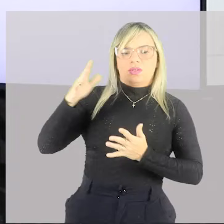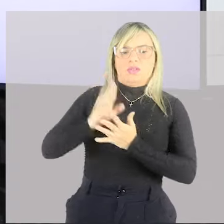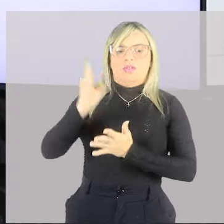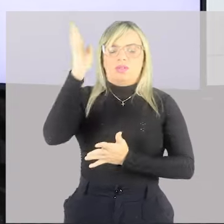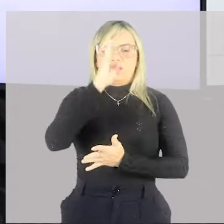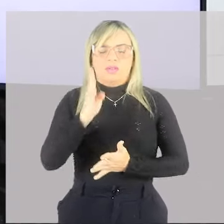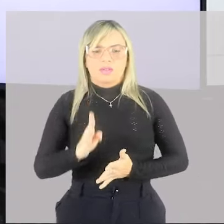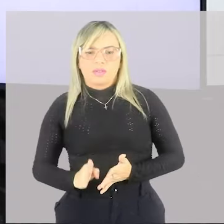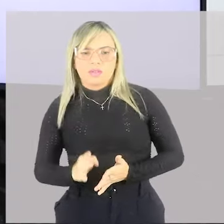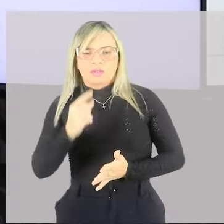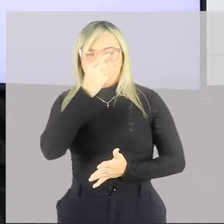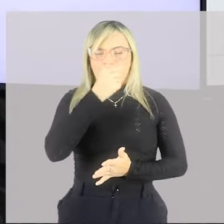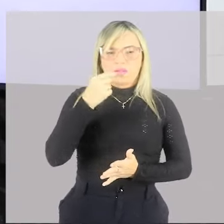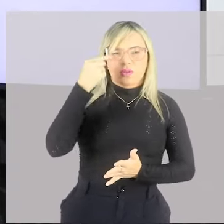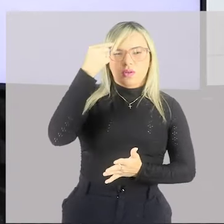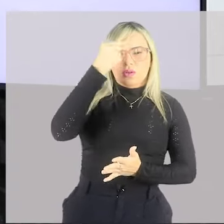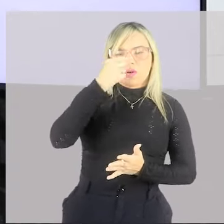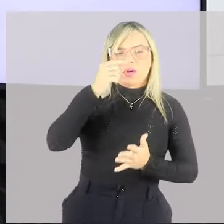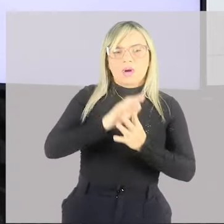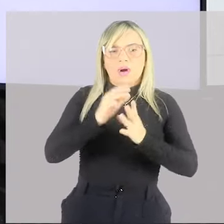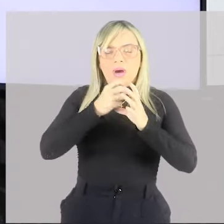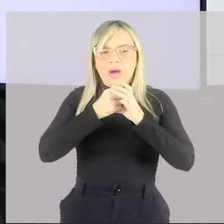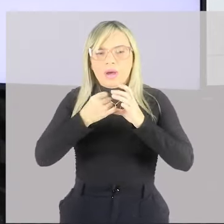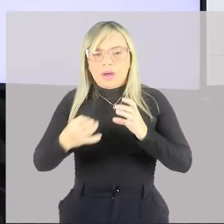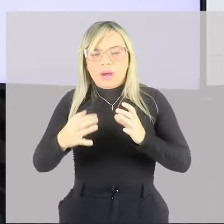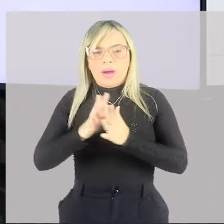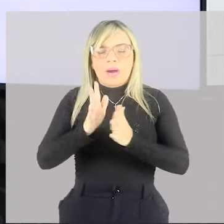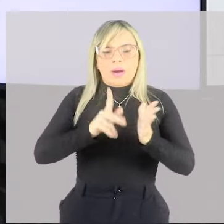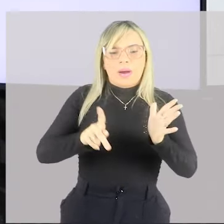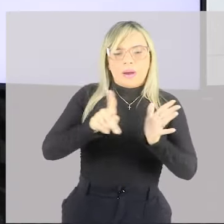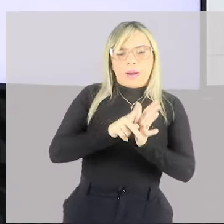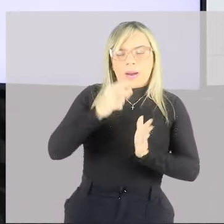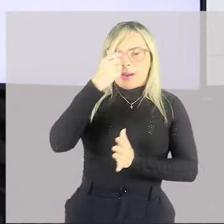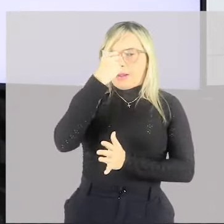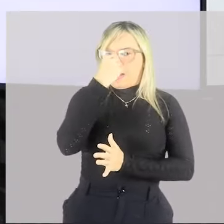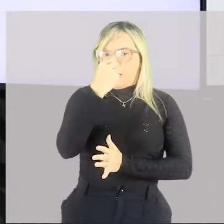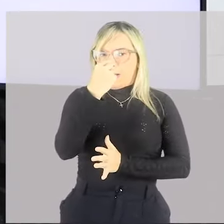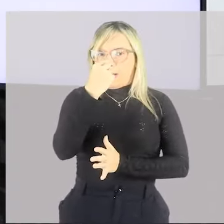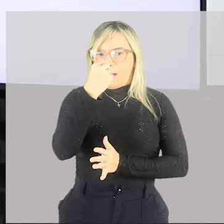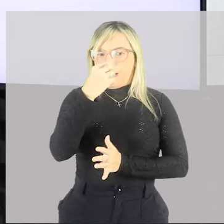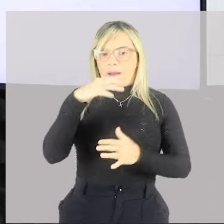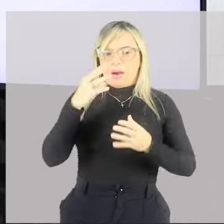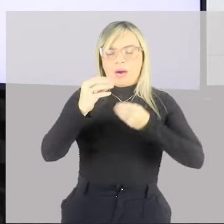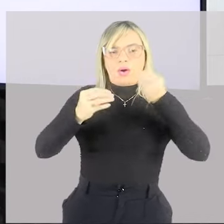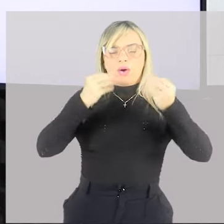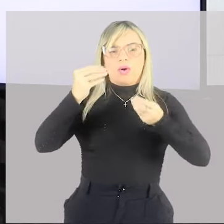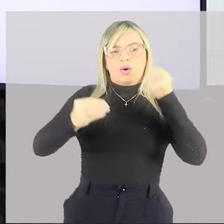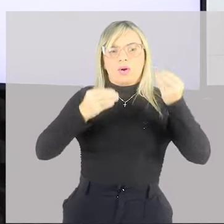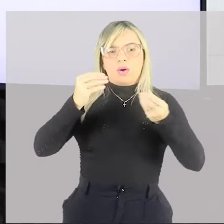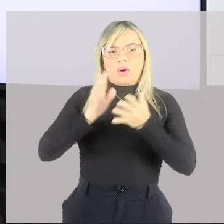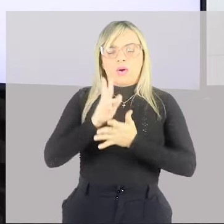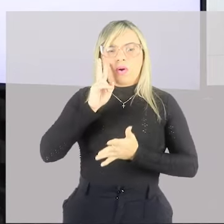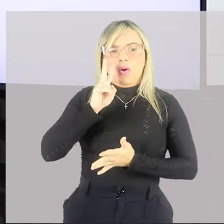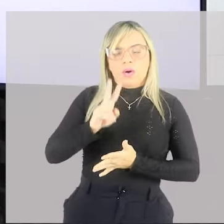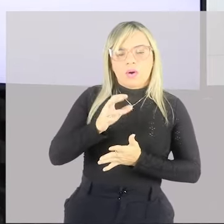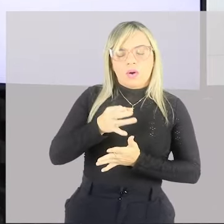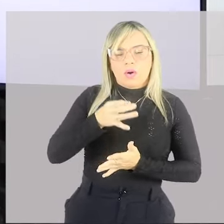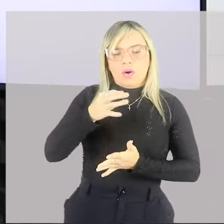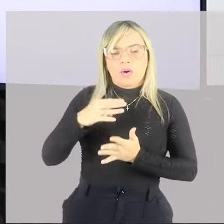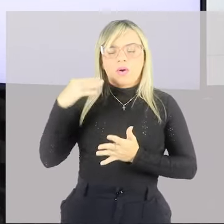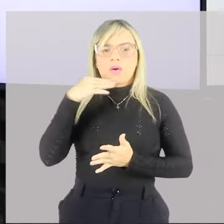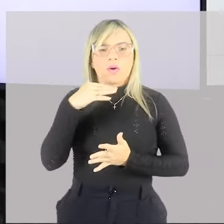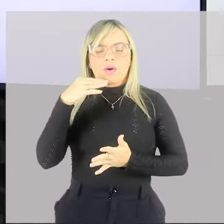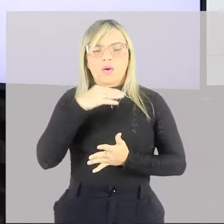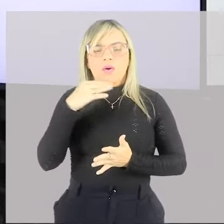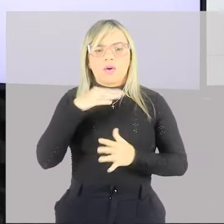os traços para compor muitas vezes ele colocava narizes muito muito alongados como era a visão deformada que ele tinha